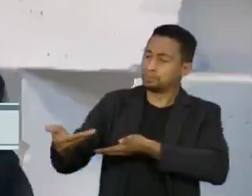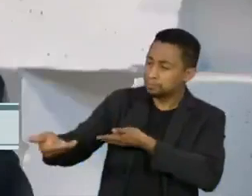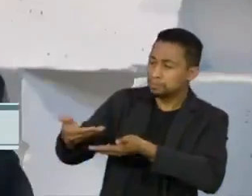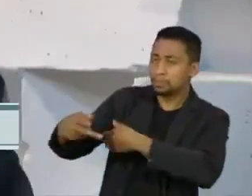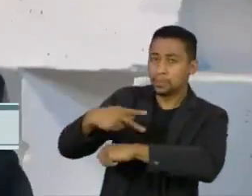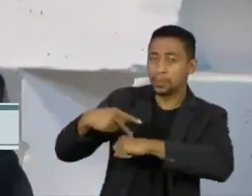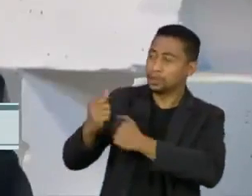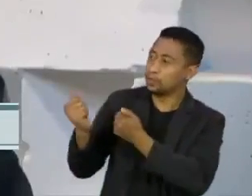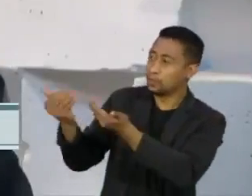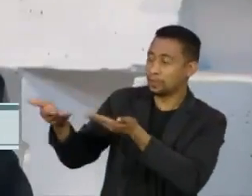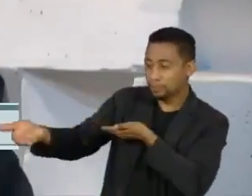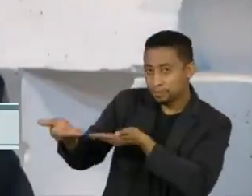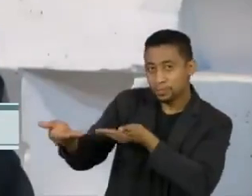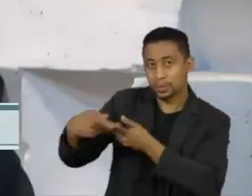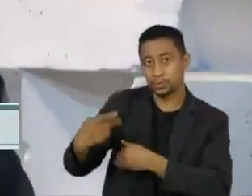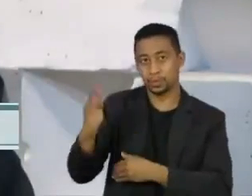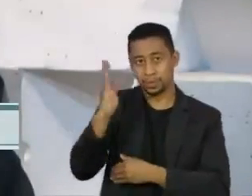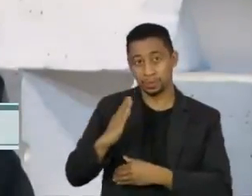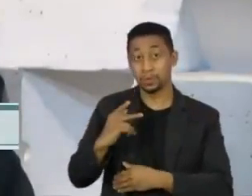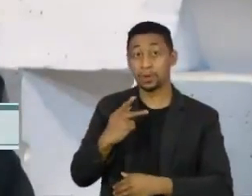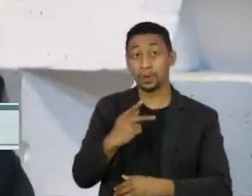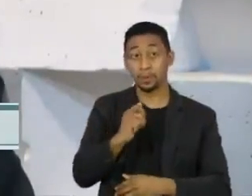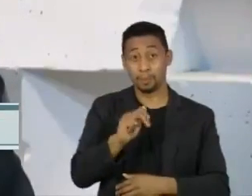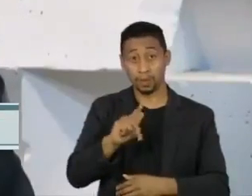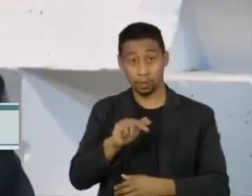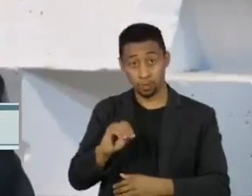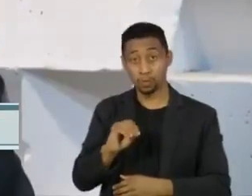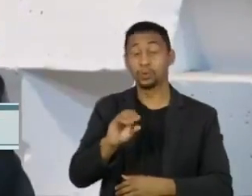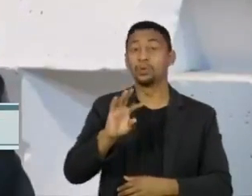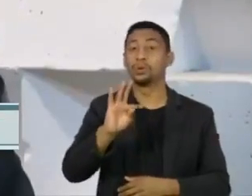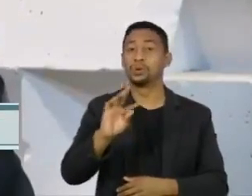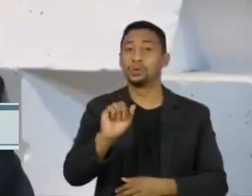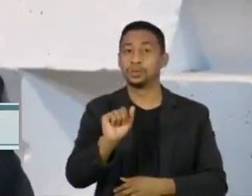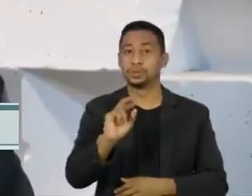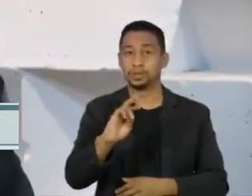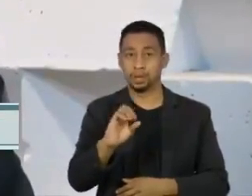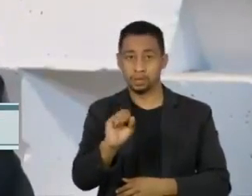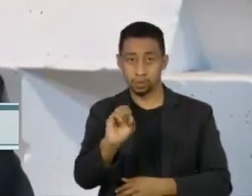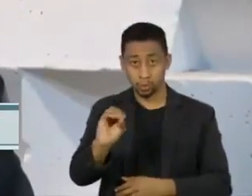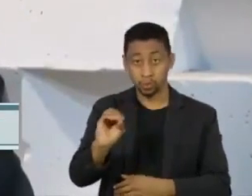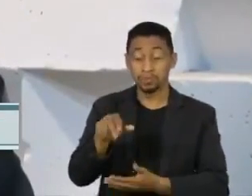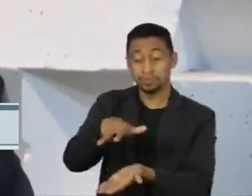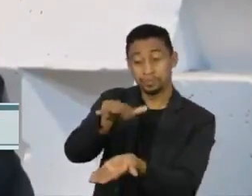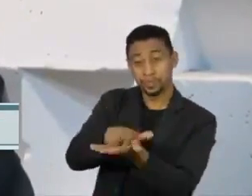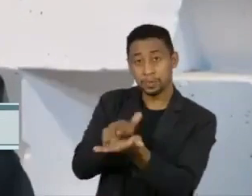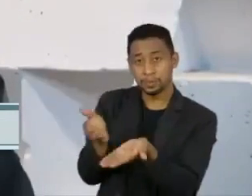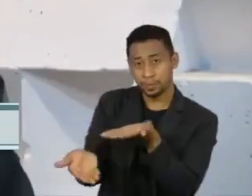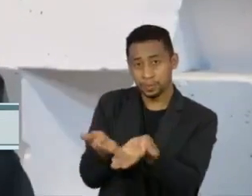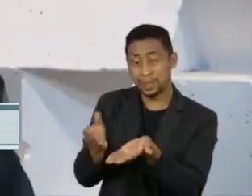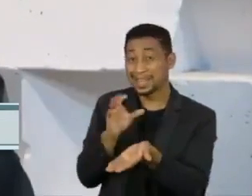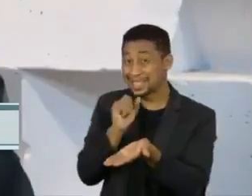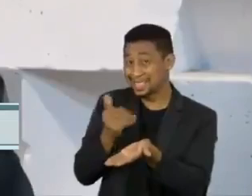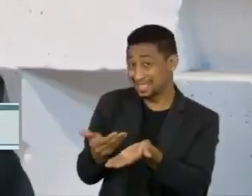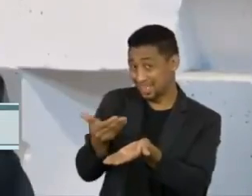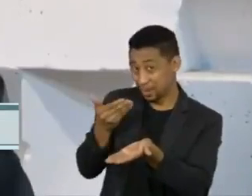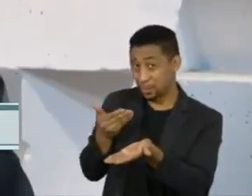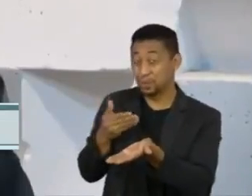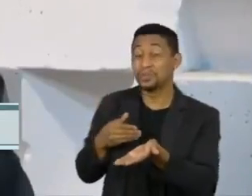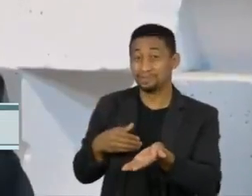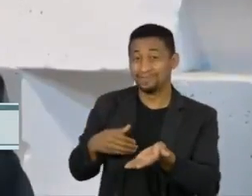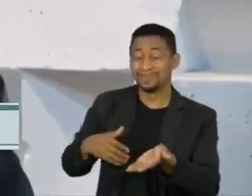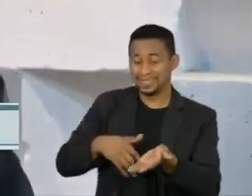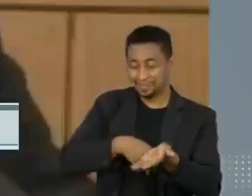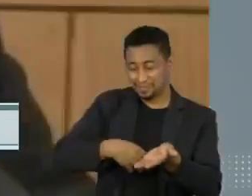brasileira. Paulo Tarso Flecha de Lima estava internado desde sábado. Ele teve infecção urinária que levou a uma